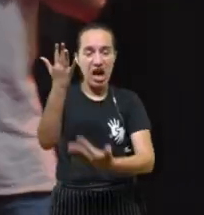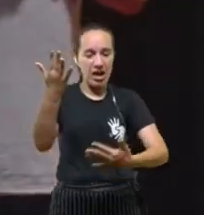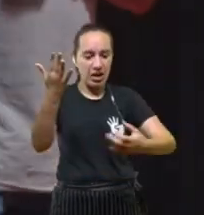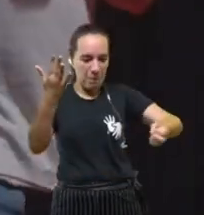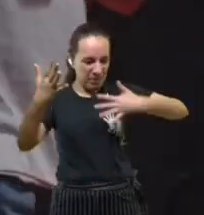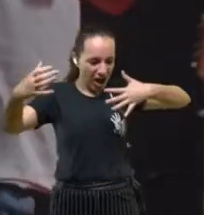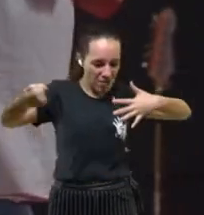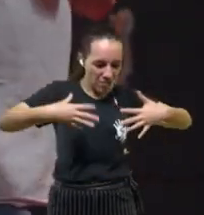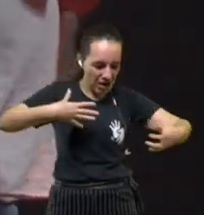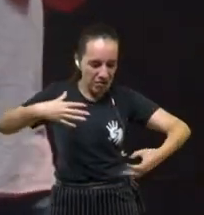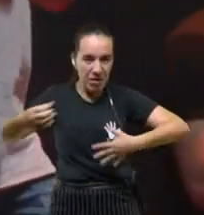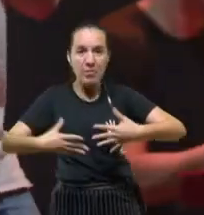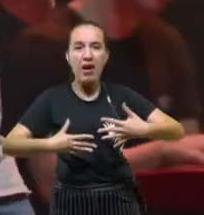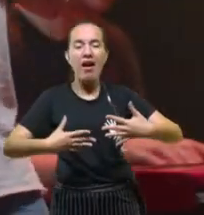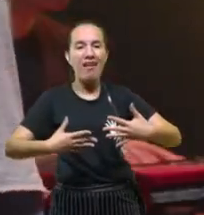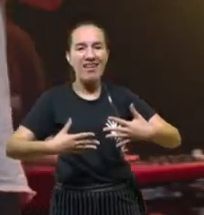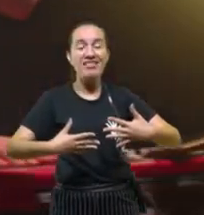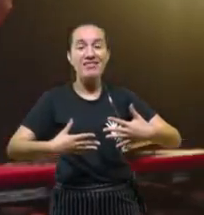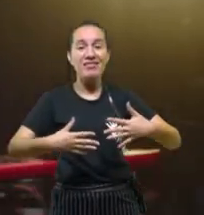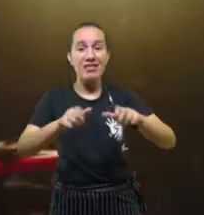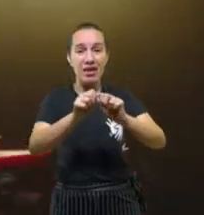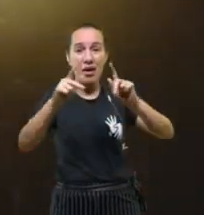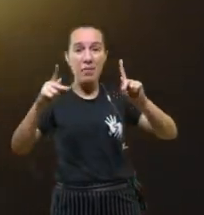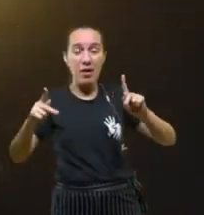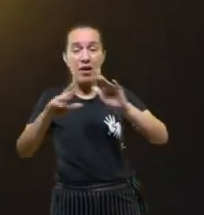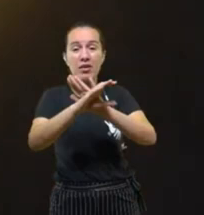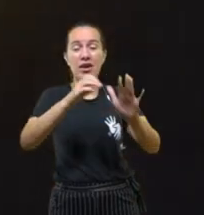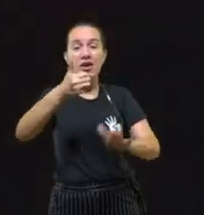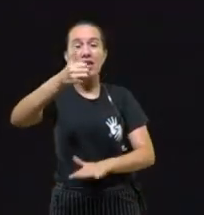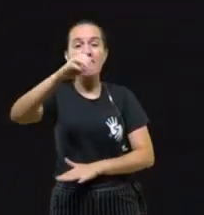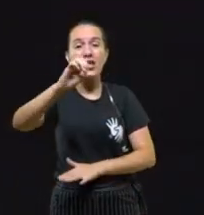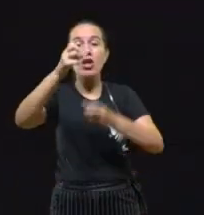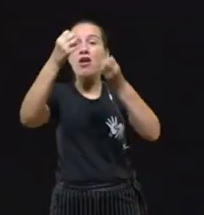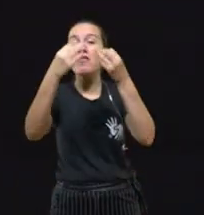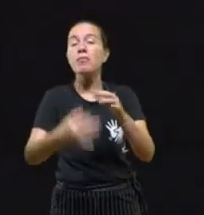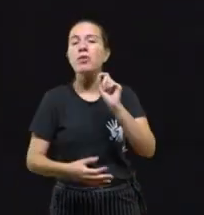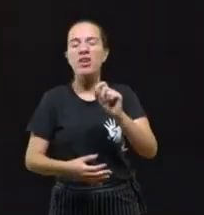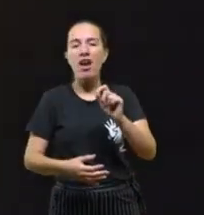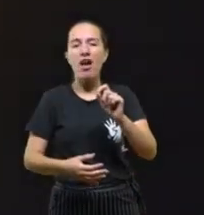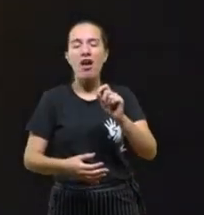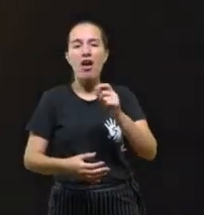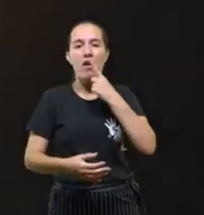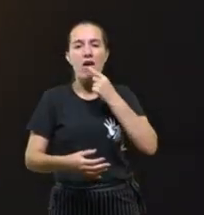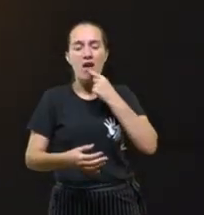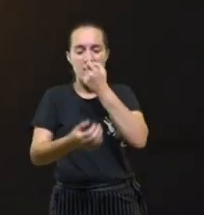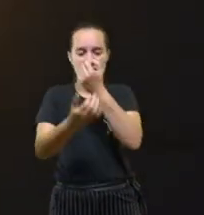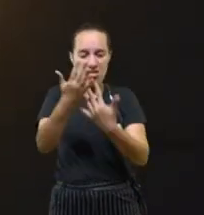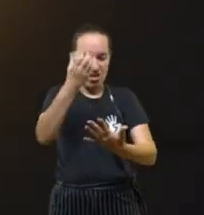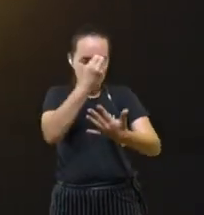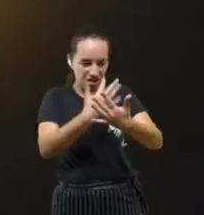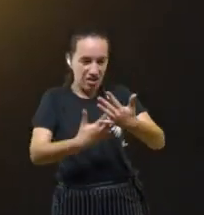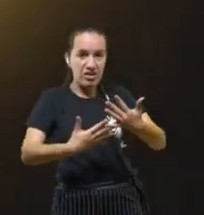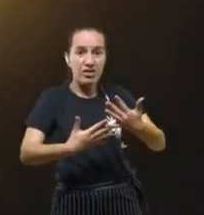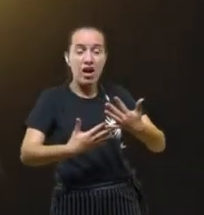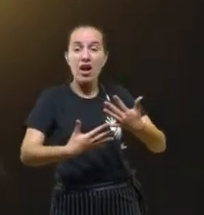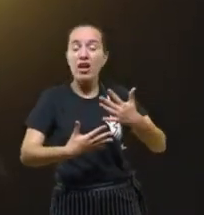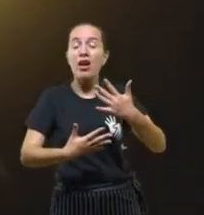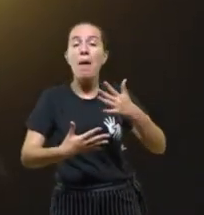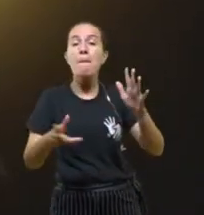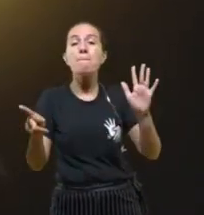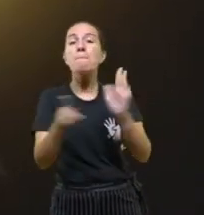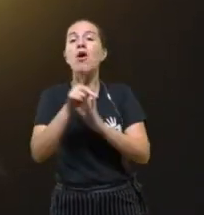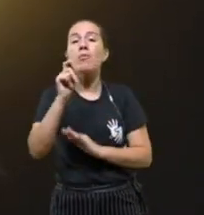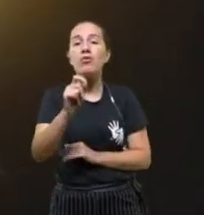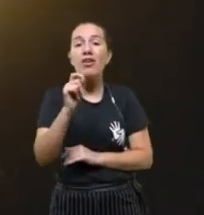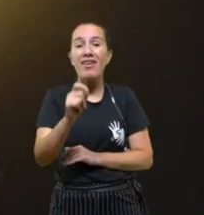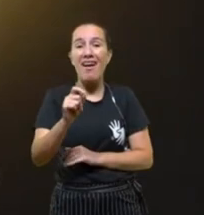Salpicado do sangue, Apocalipse 19, de todos os reis do mundo, Ele mata em um só dia.